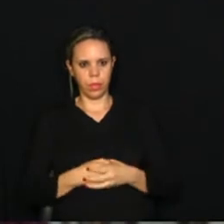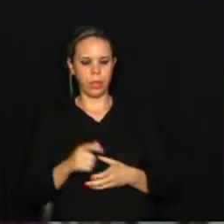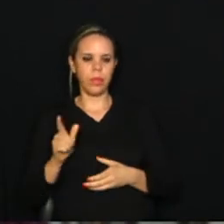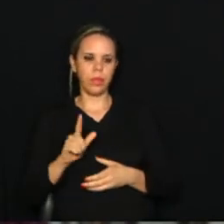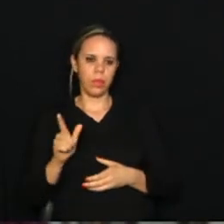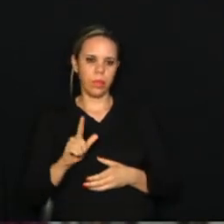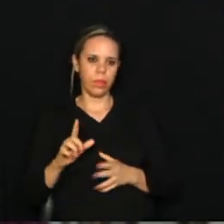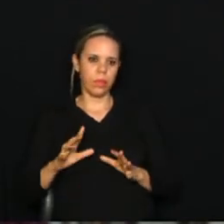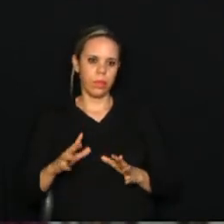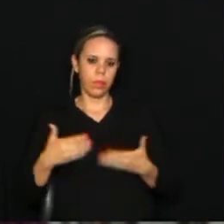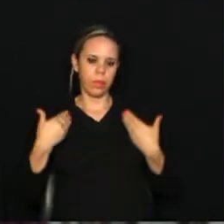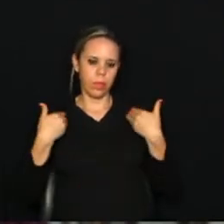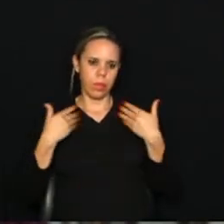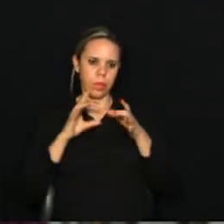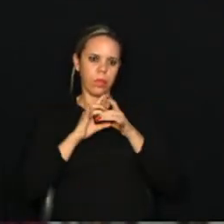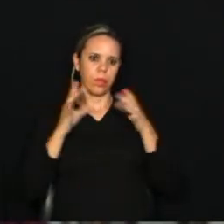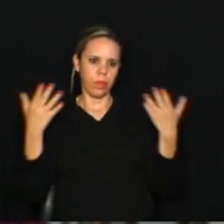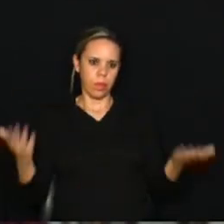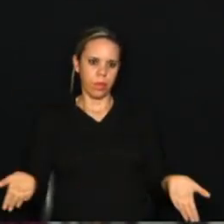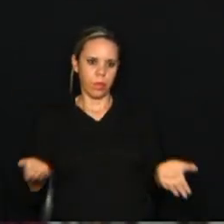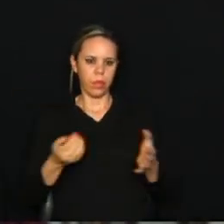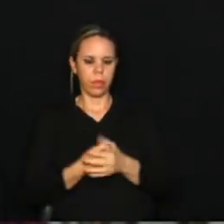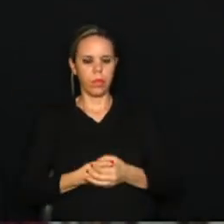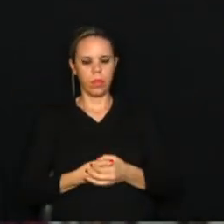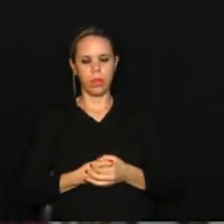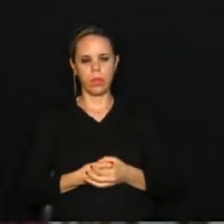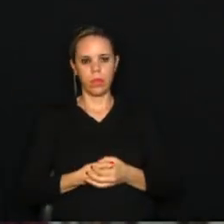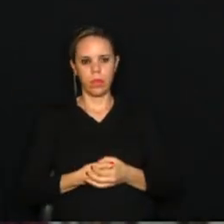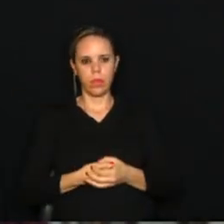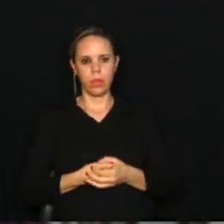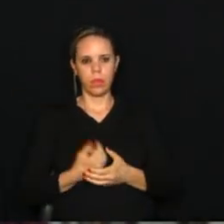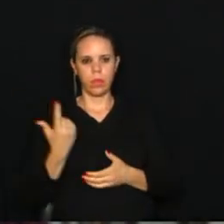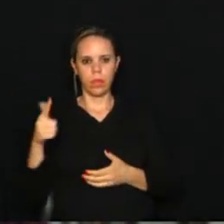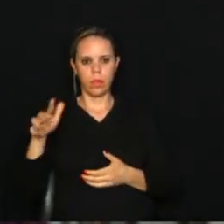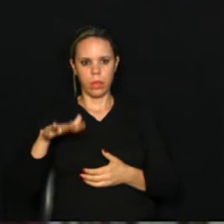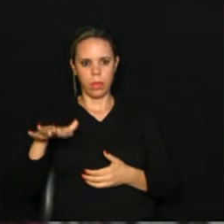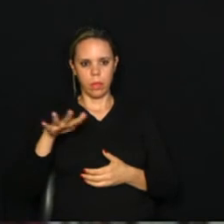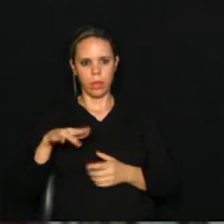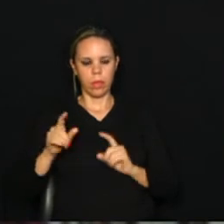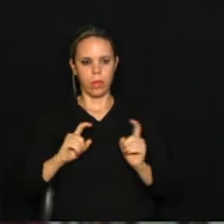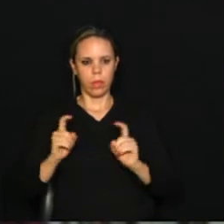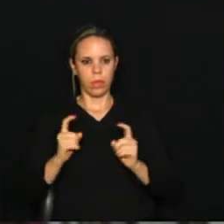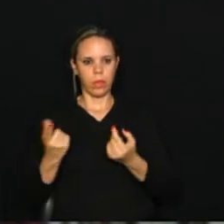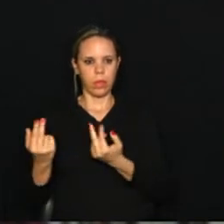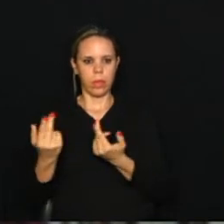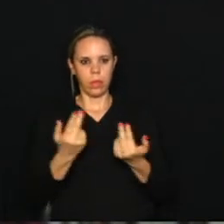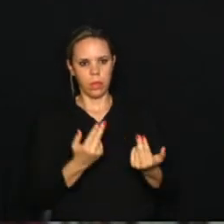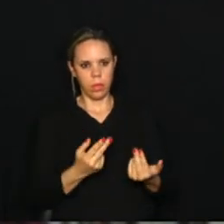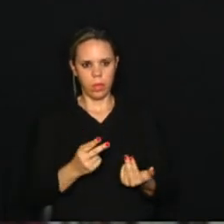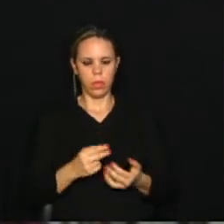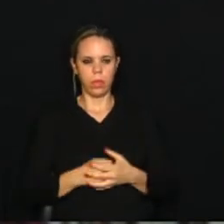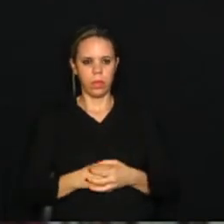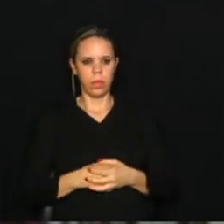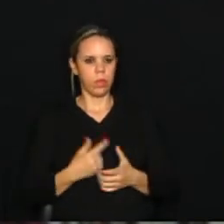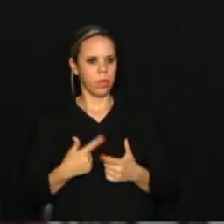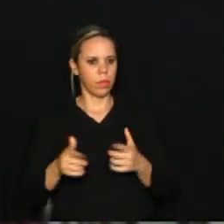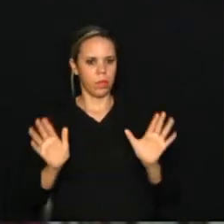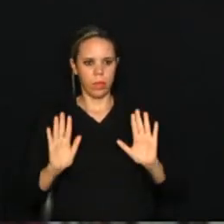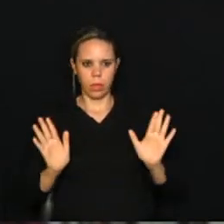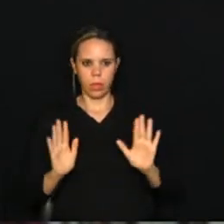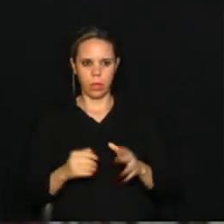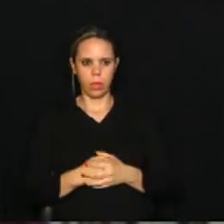Evidentemente, estou à disposição para outras reuniões como essa, sem problema